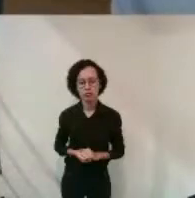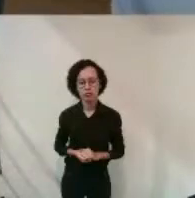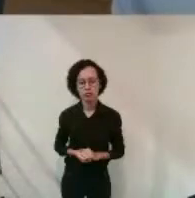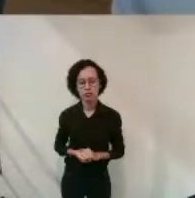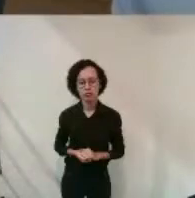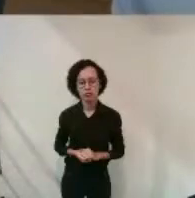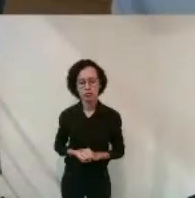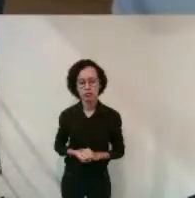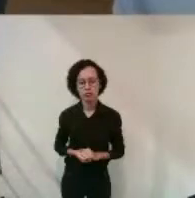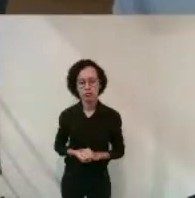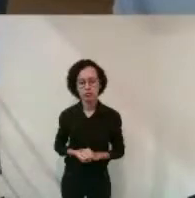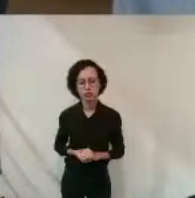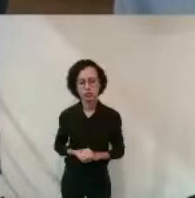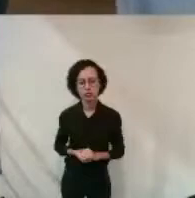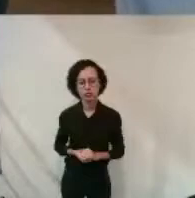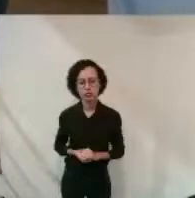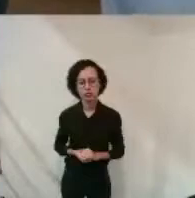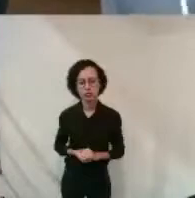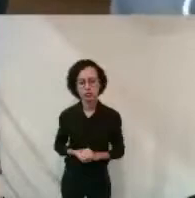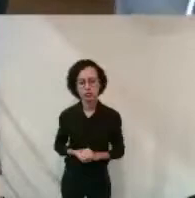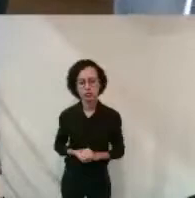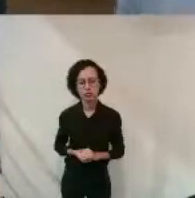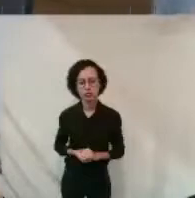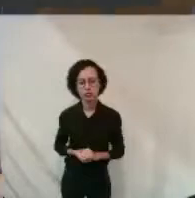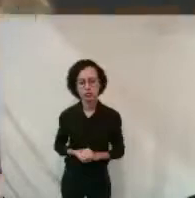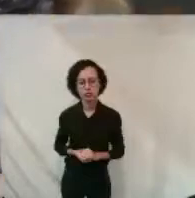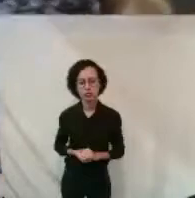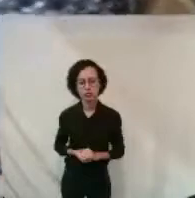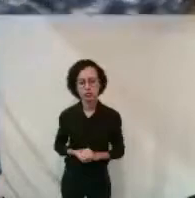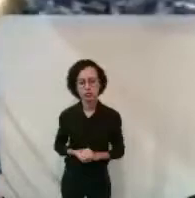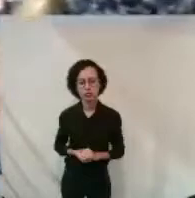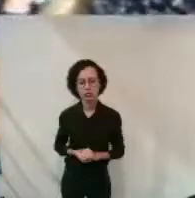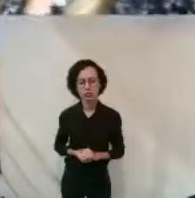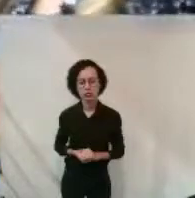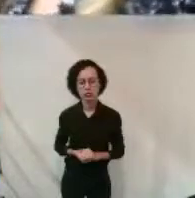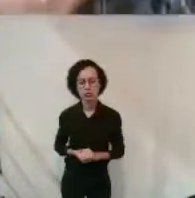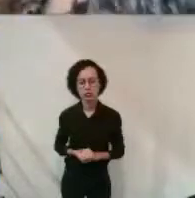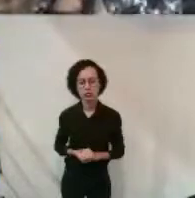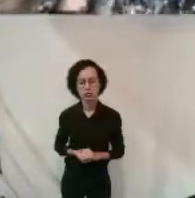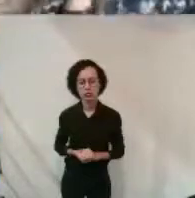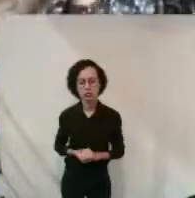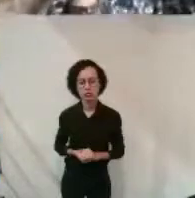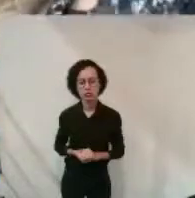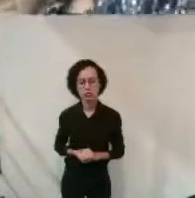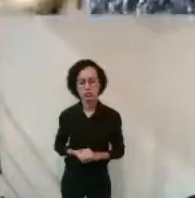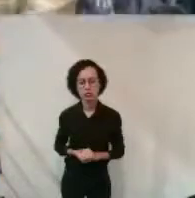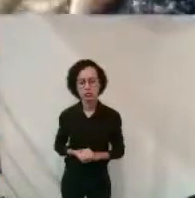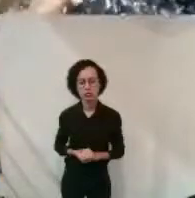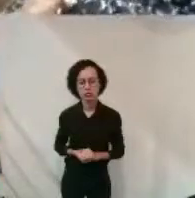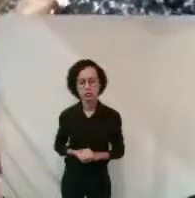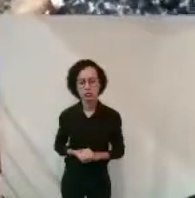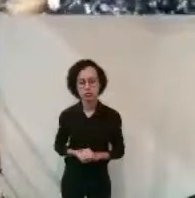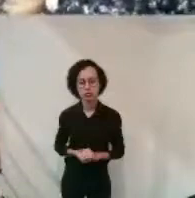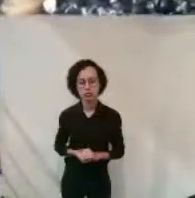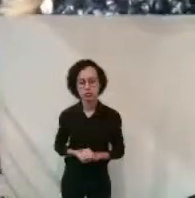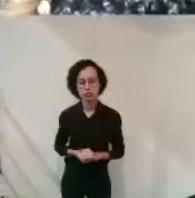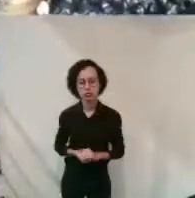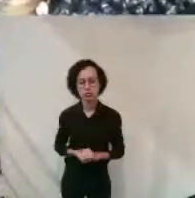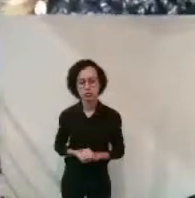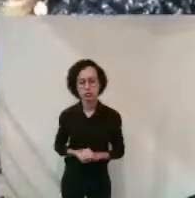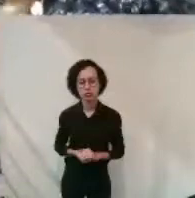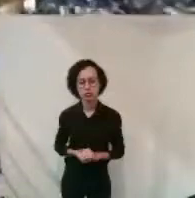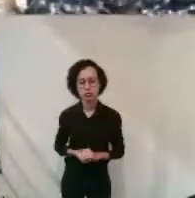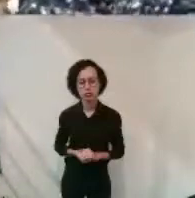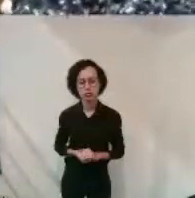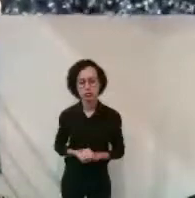Bom dia a todos. Eu cumprimento os presentes fisicamente no plenário e por